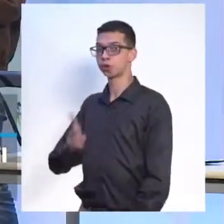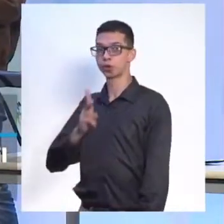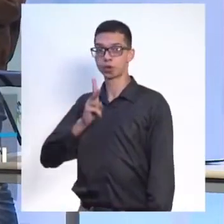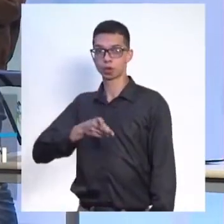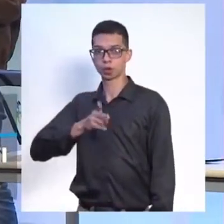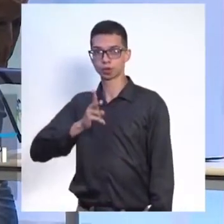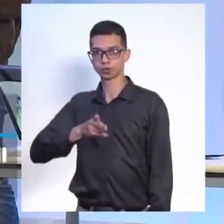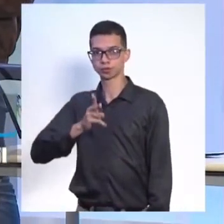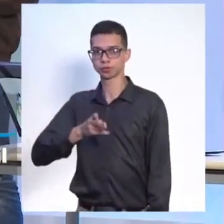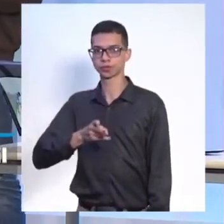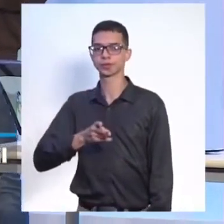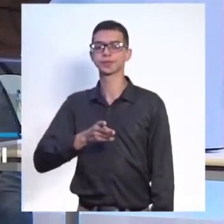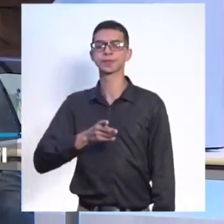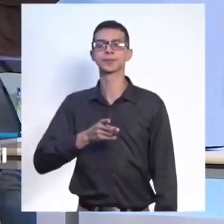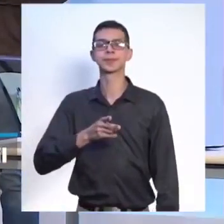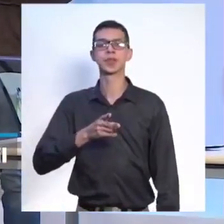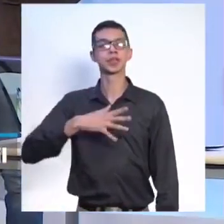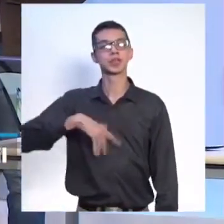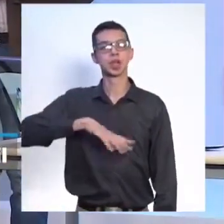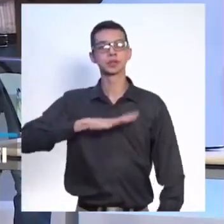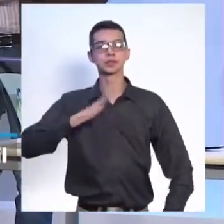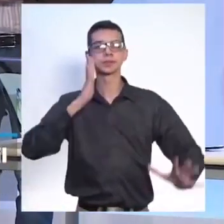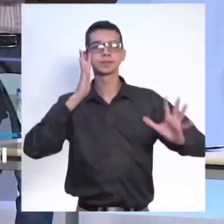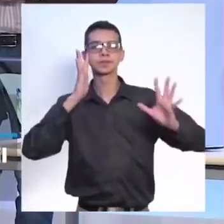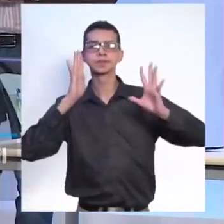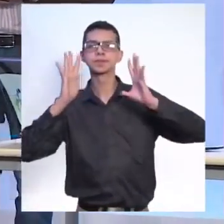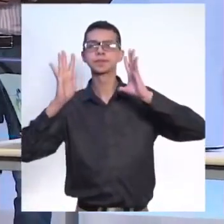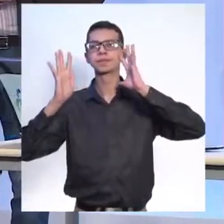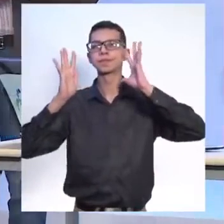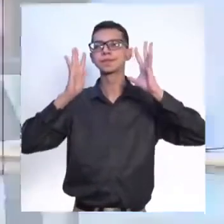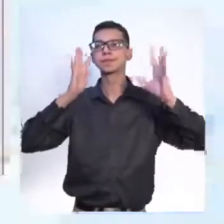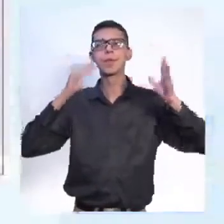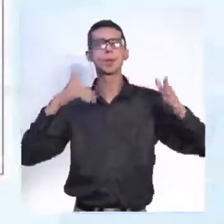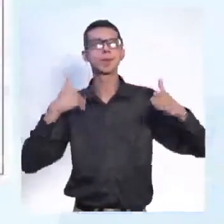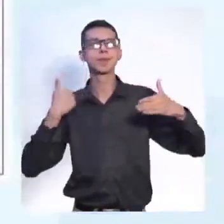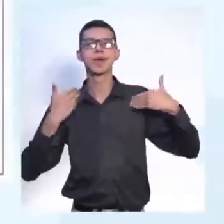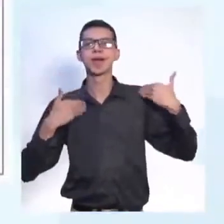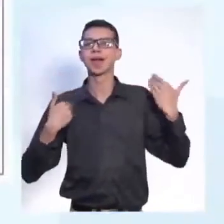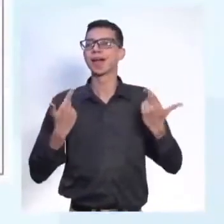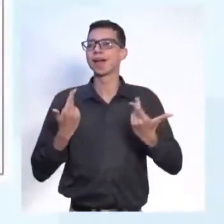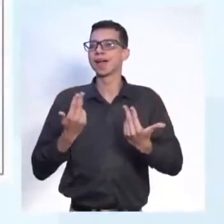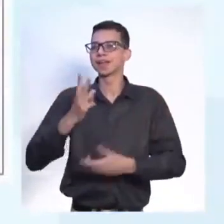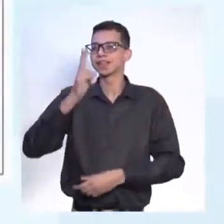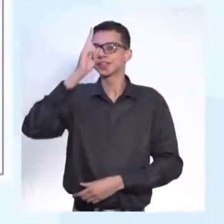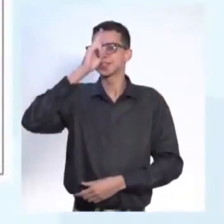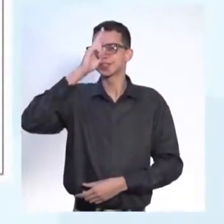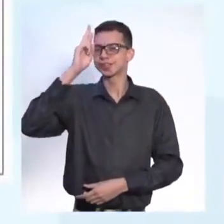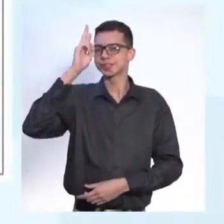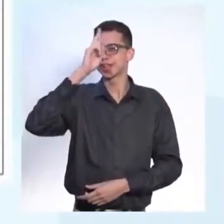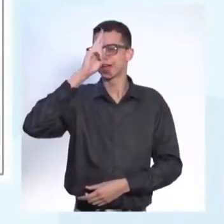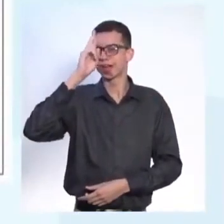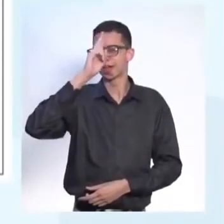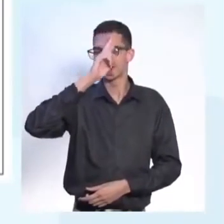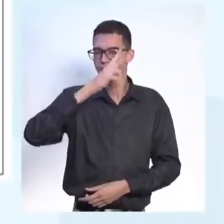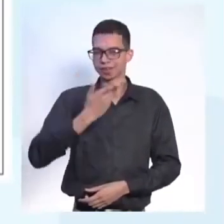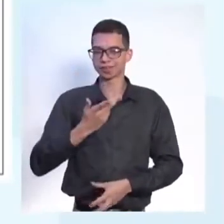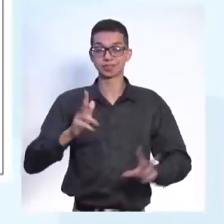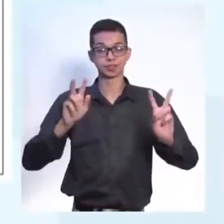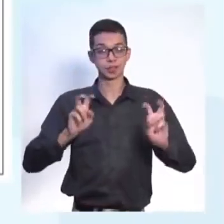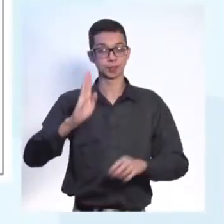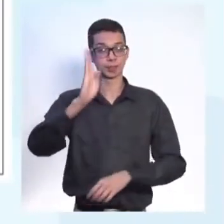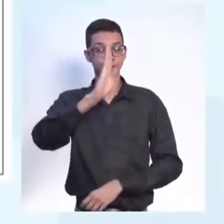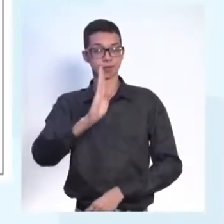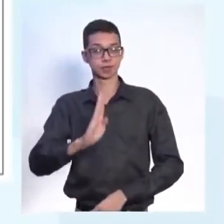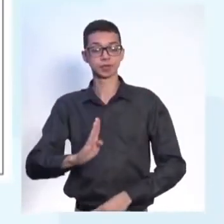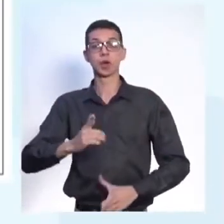ao nosso passeio histórico pela urbanização no Brasil. Nós vamos ter problemas